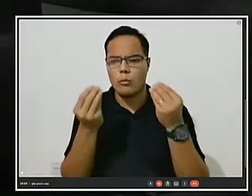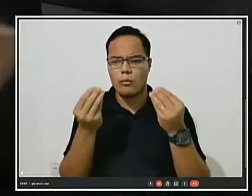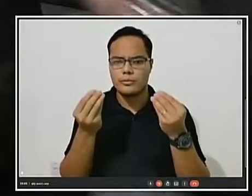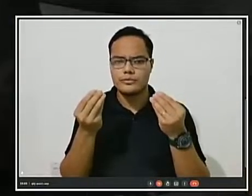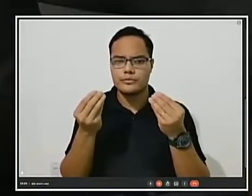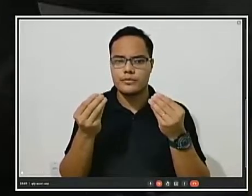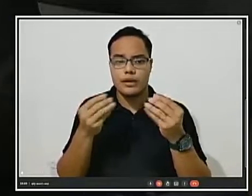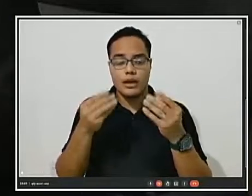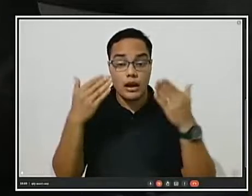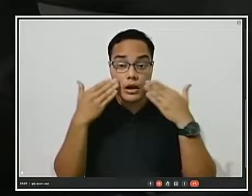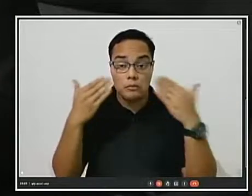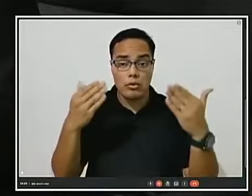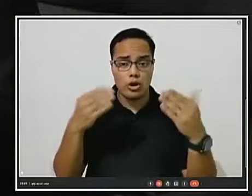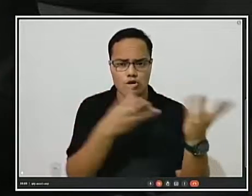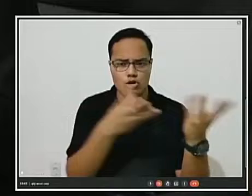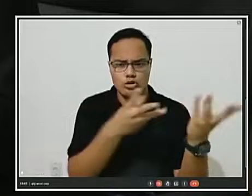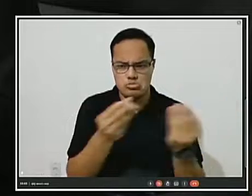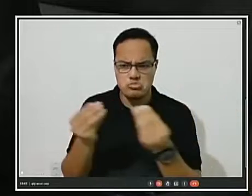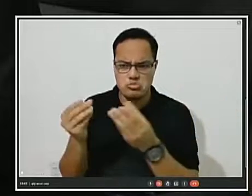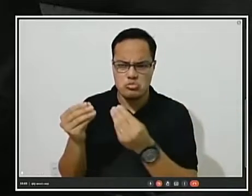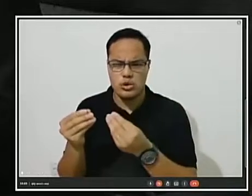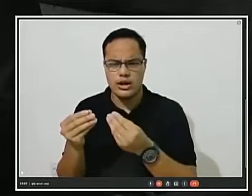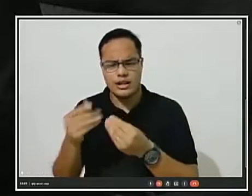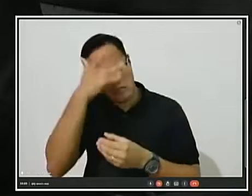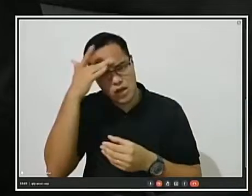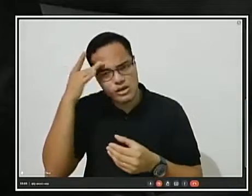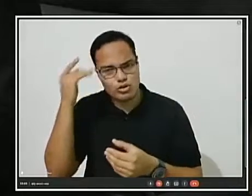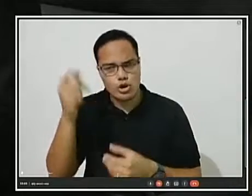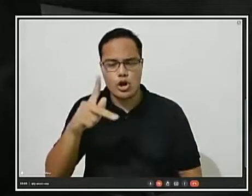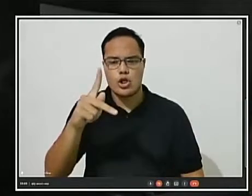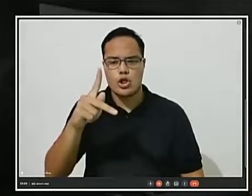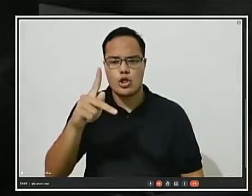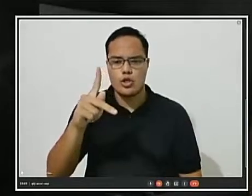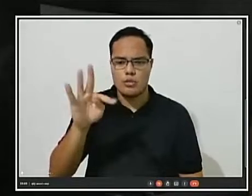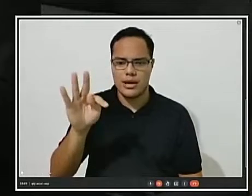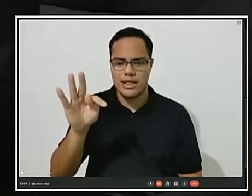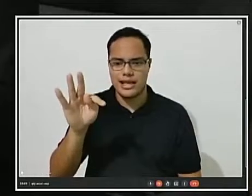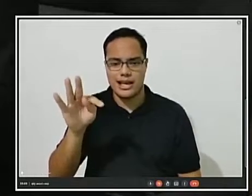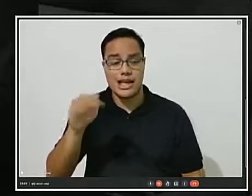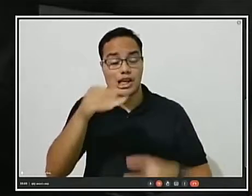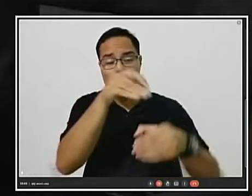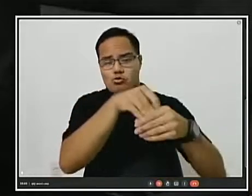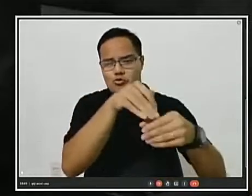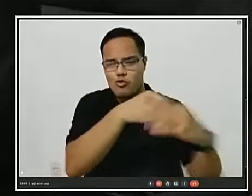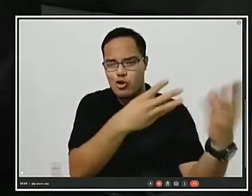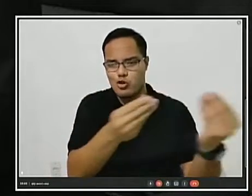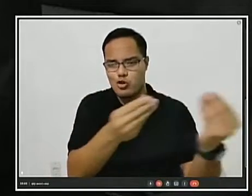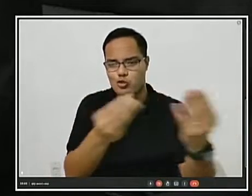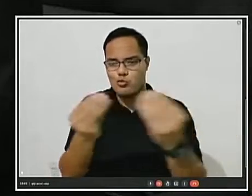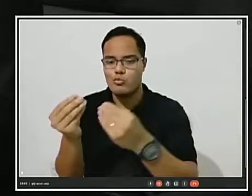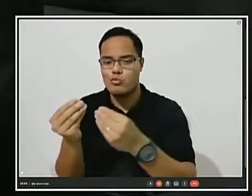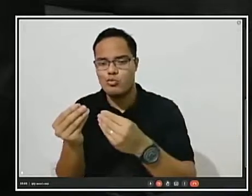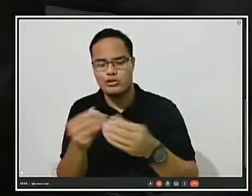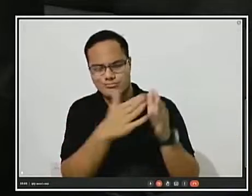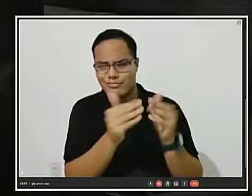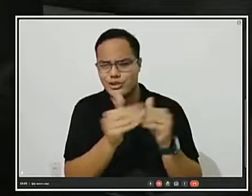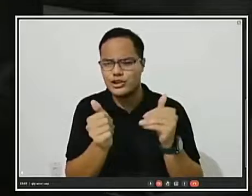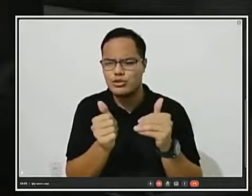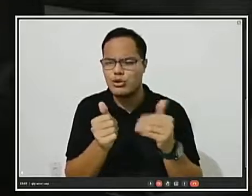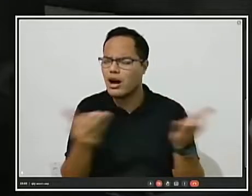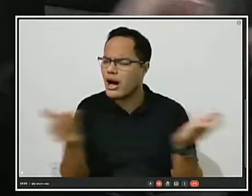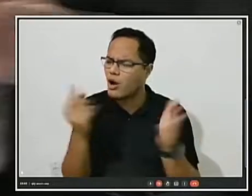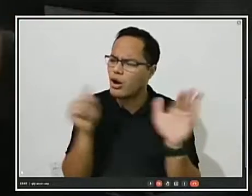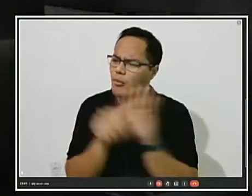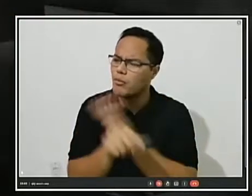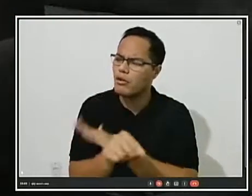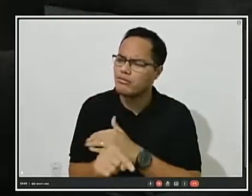PT que pegaram votos aqui em União da Vitória e agora eu deixo a pergunta Cadê esses candidatos Cadê Esses